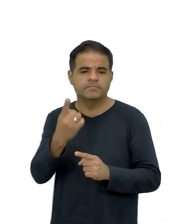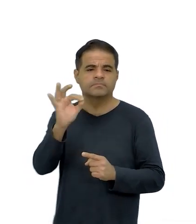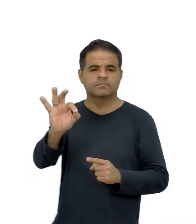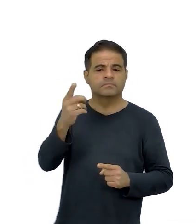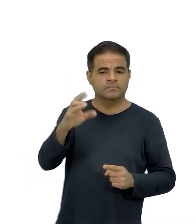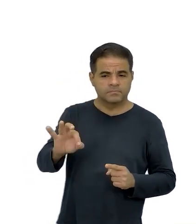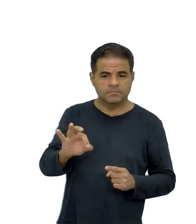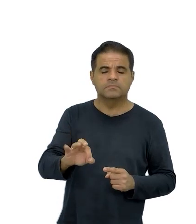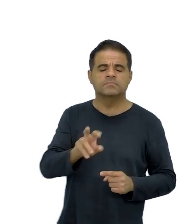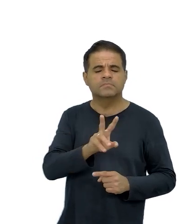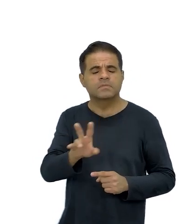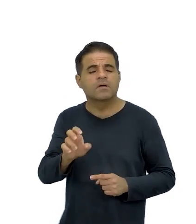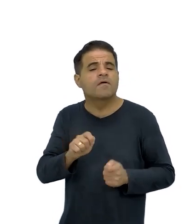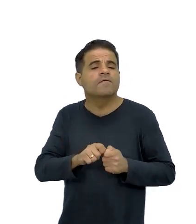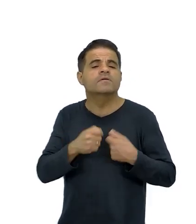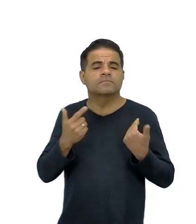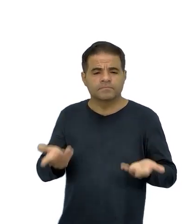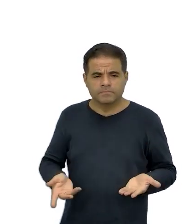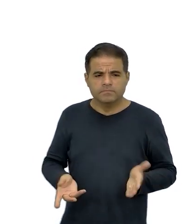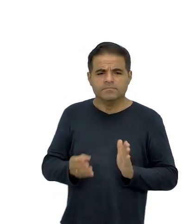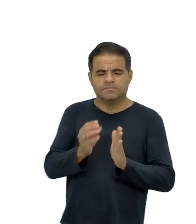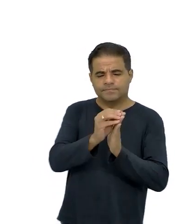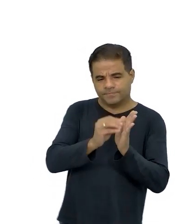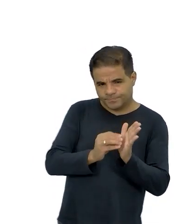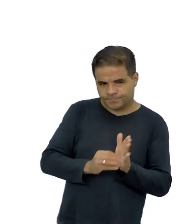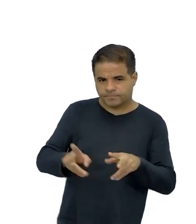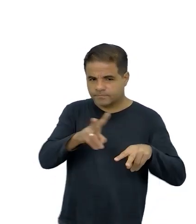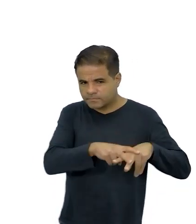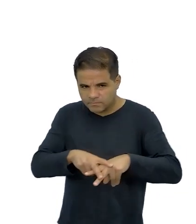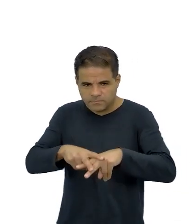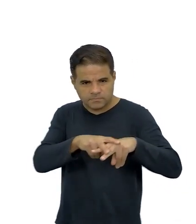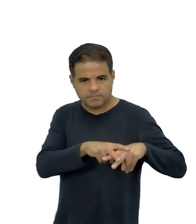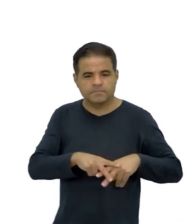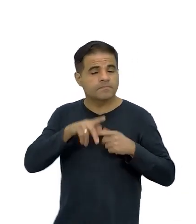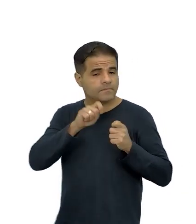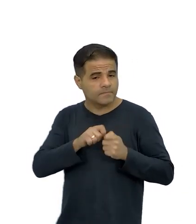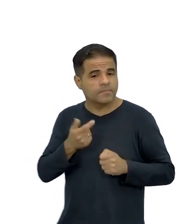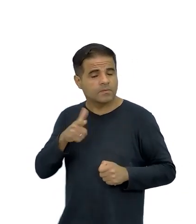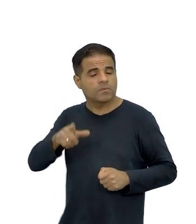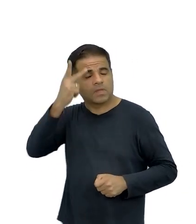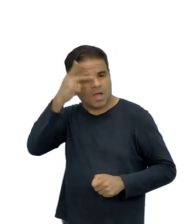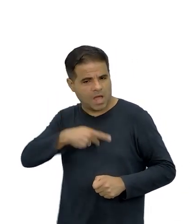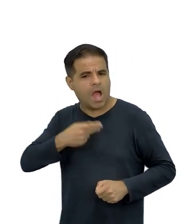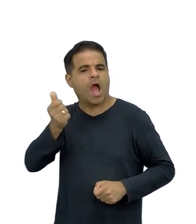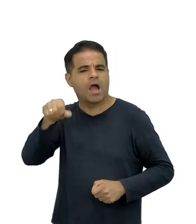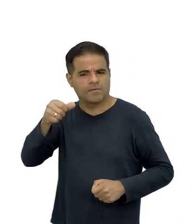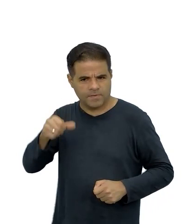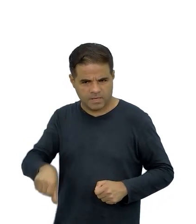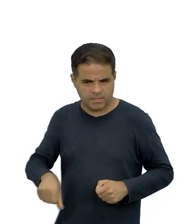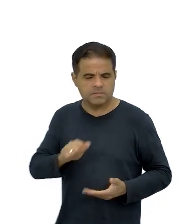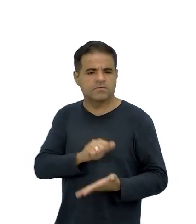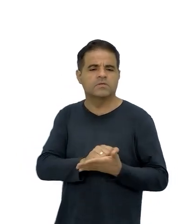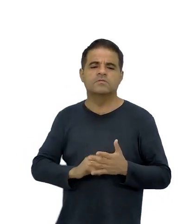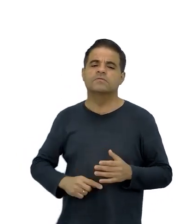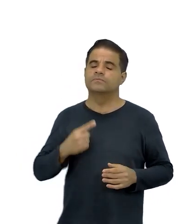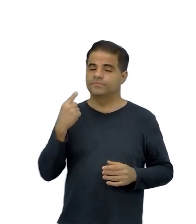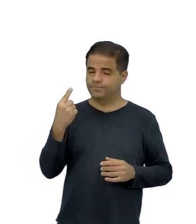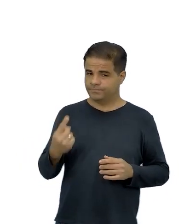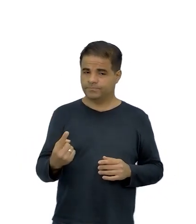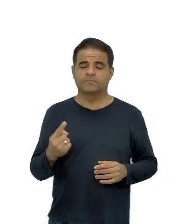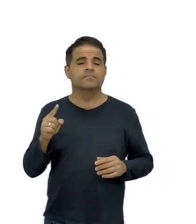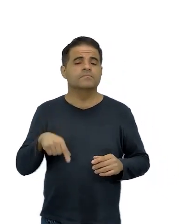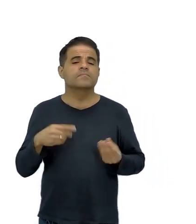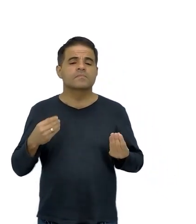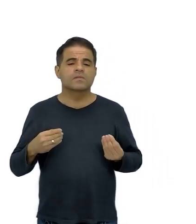10, eles vão fazer o quê? Vão fazer revisando e fazendo autoavaliação. A atividade 1 é